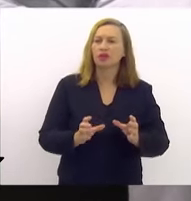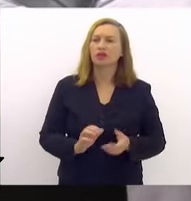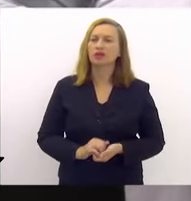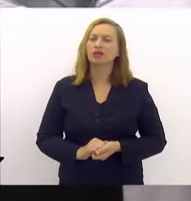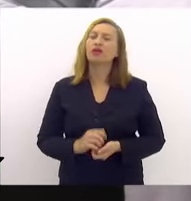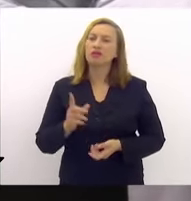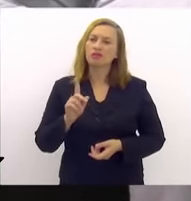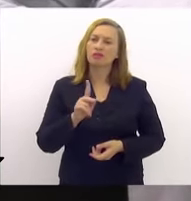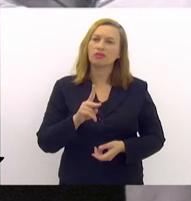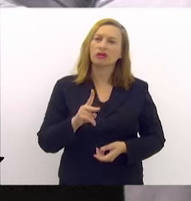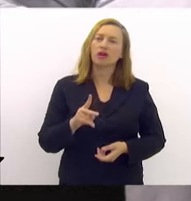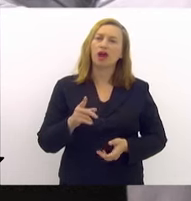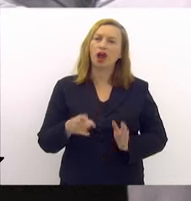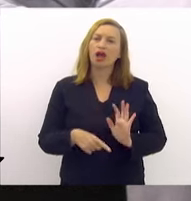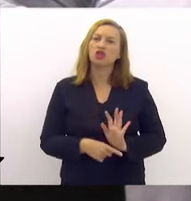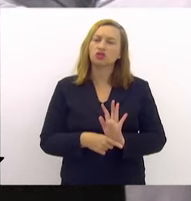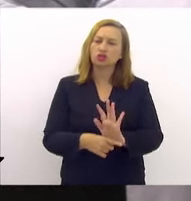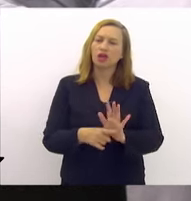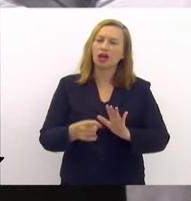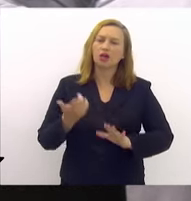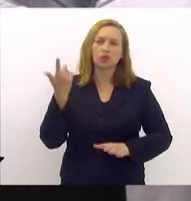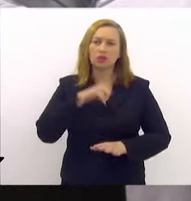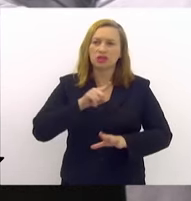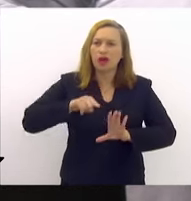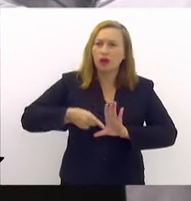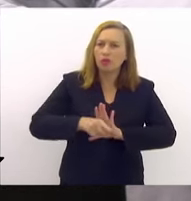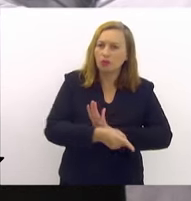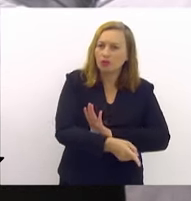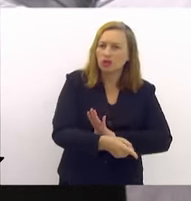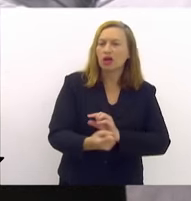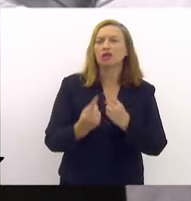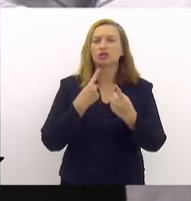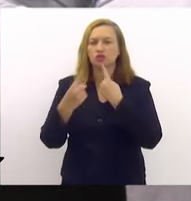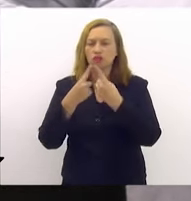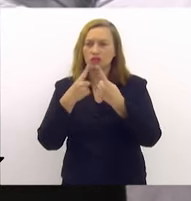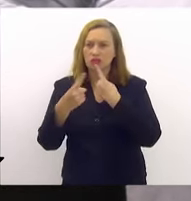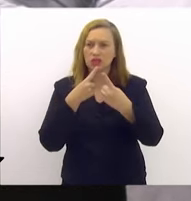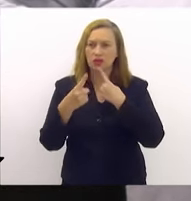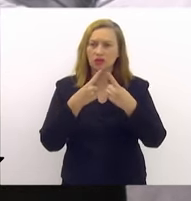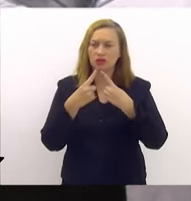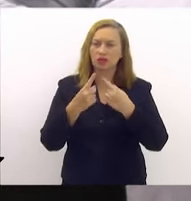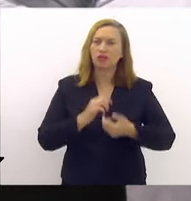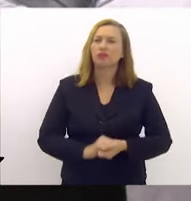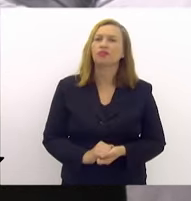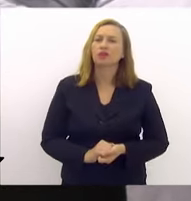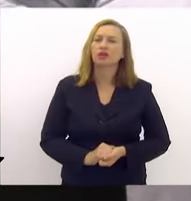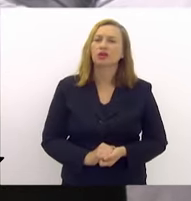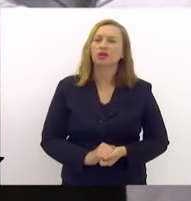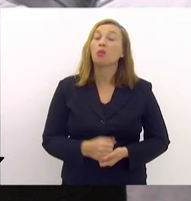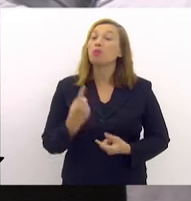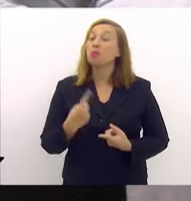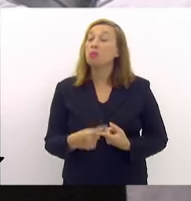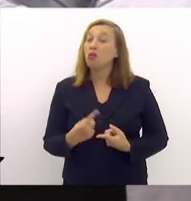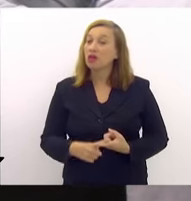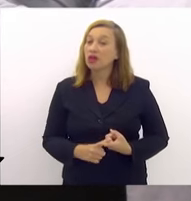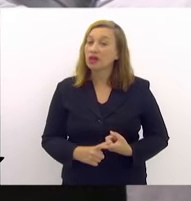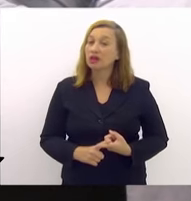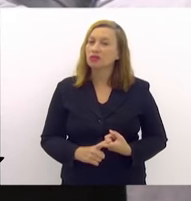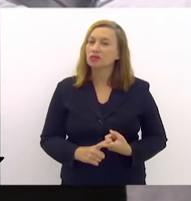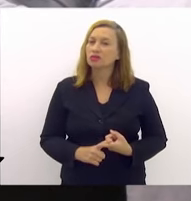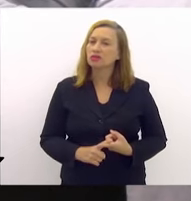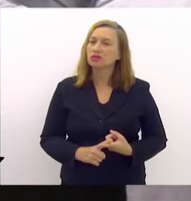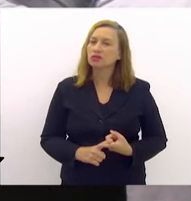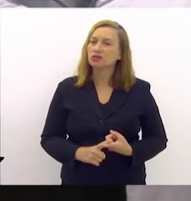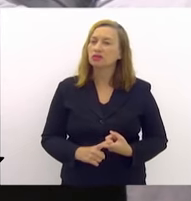vai contribuir para que a gente consiga aprofundar essa discussão, que é uma discussão que está em voga. Eu digo isso porque eu